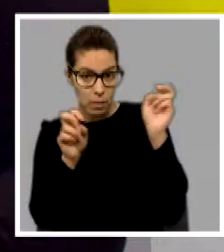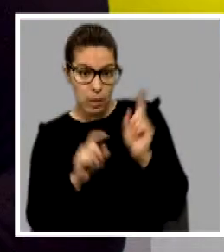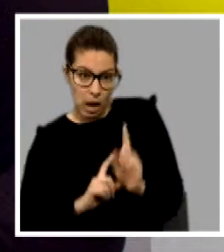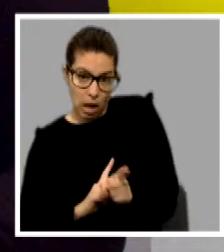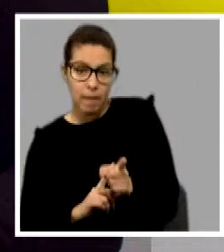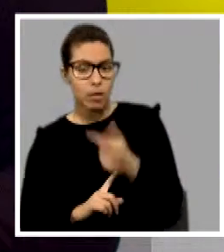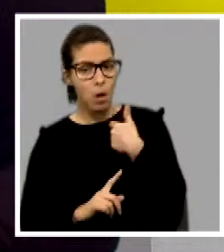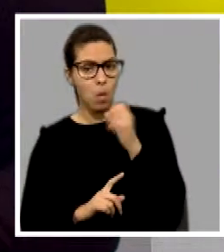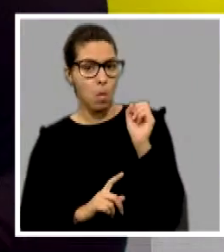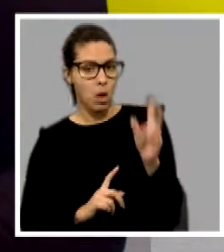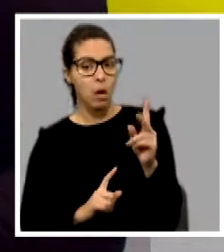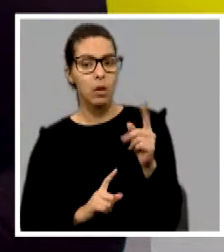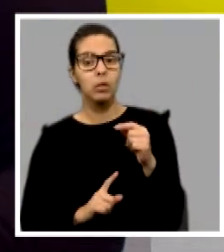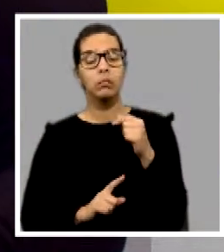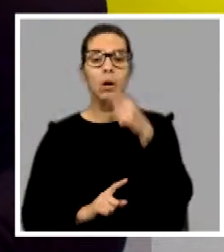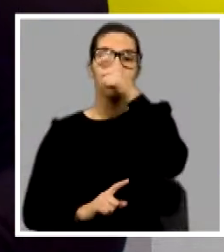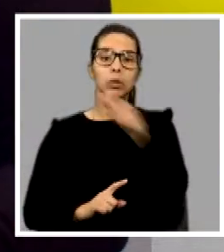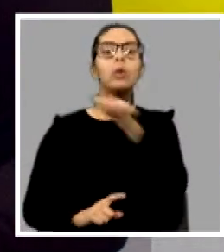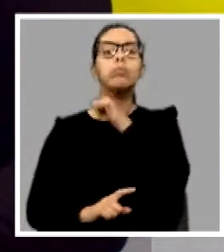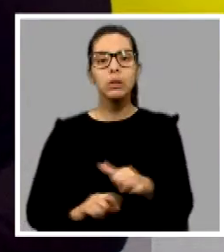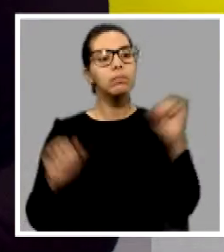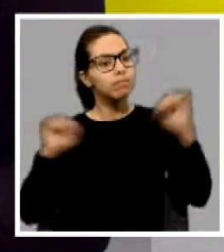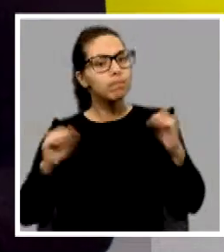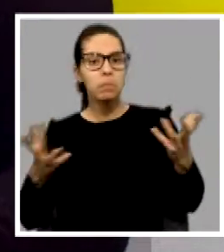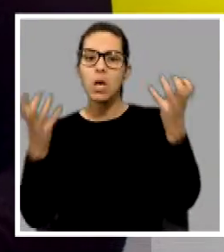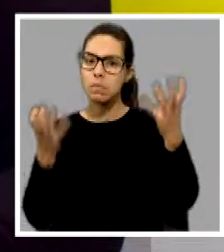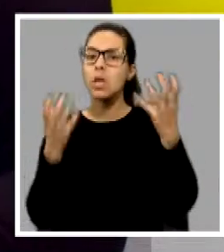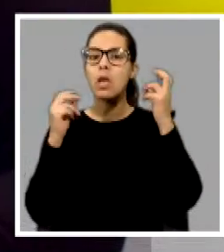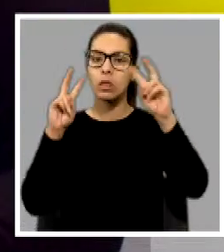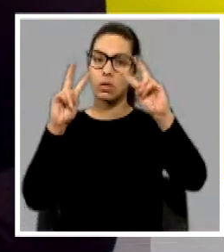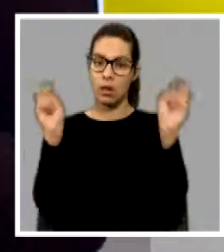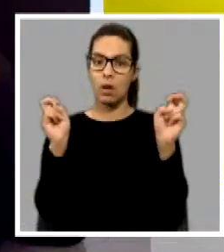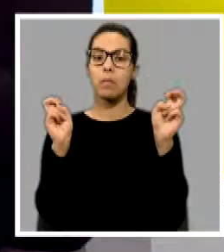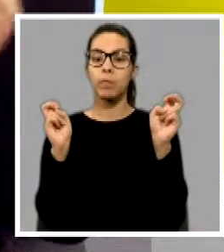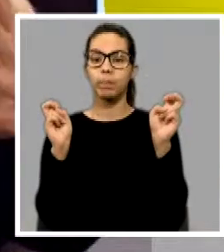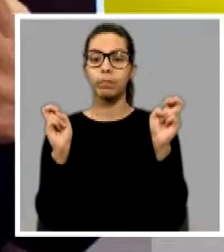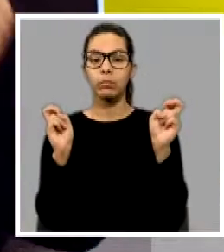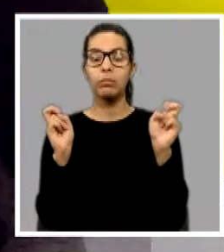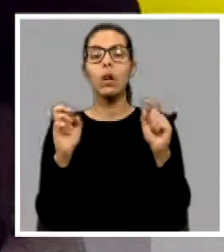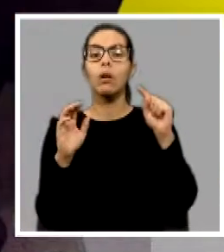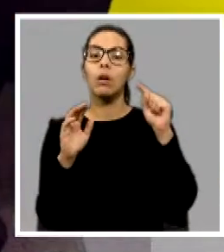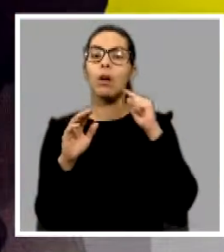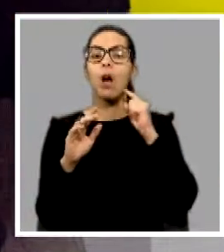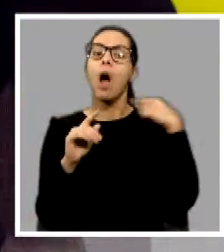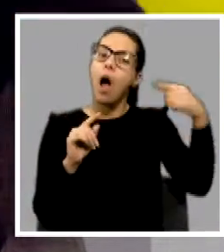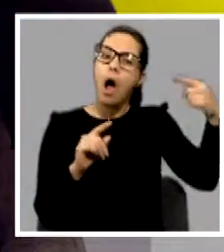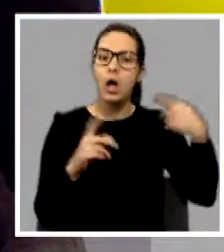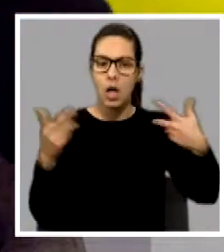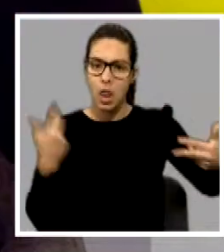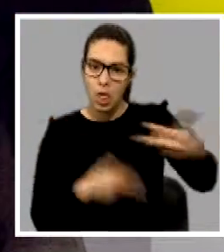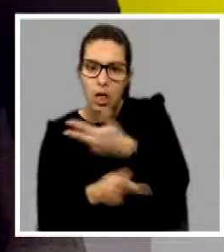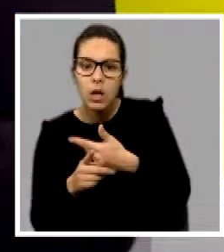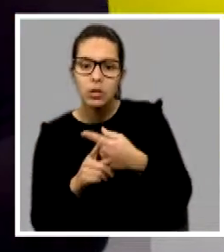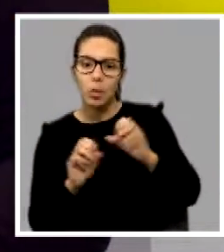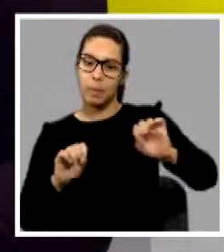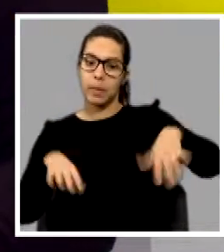quiserem este título, enfim, ficaria. E depois as pessoas concordaram e ficou. E, portanto, é um título que, apesar das reservas